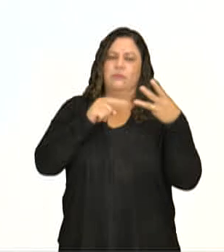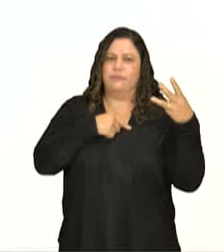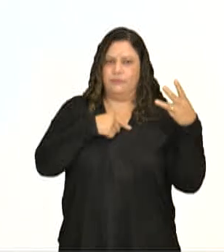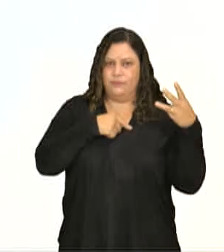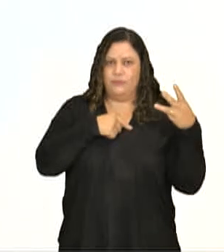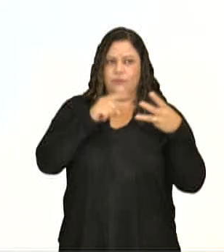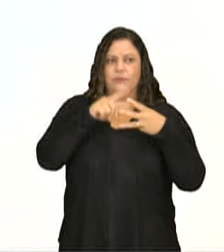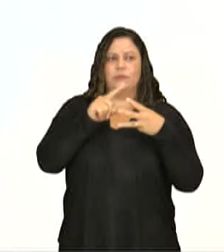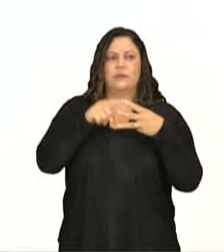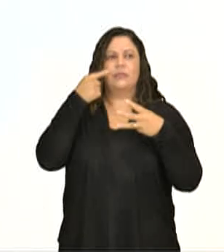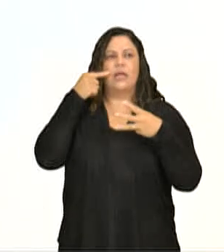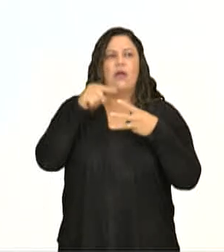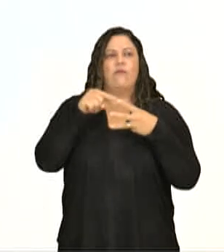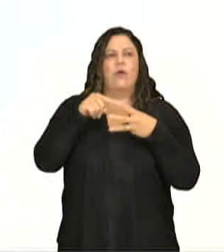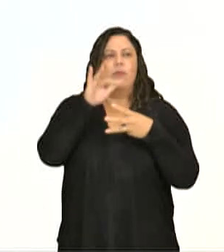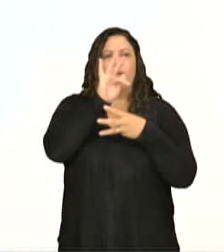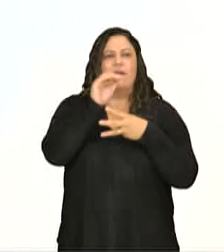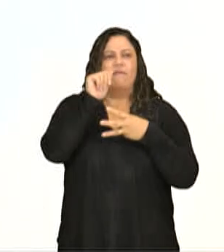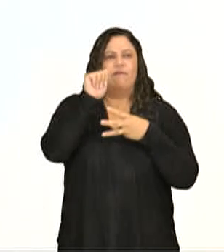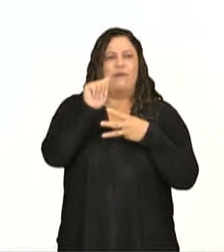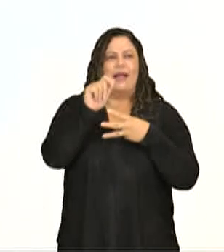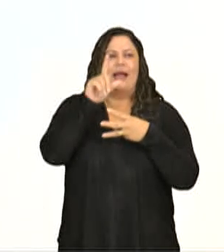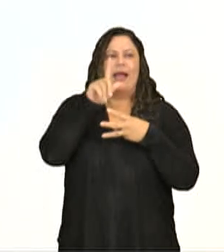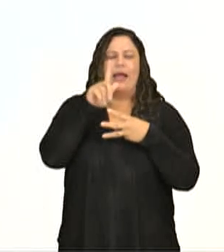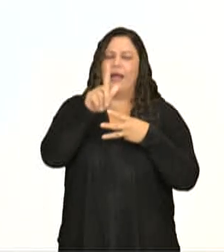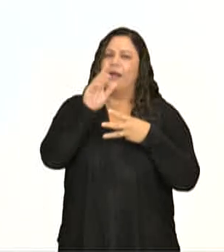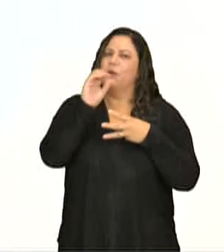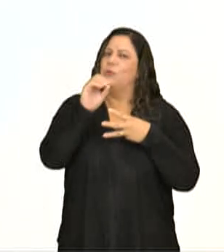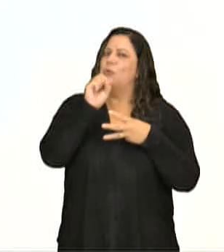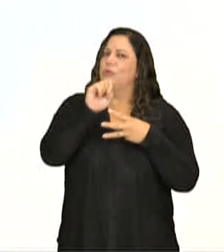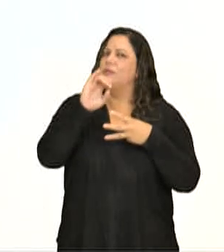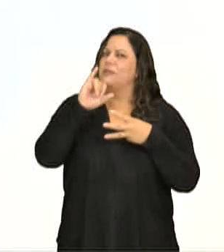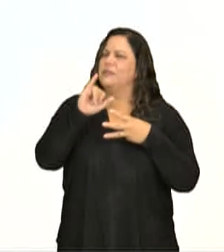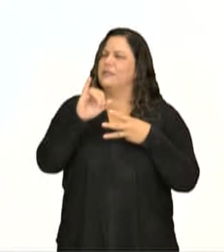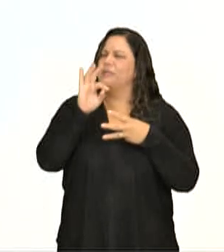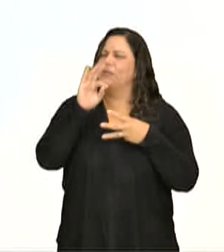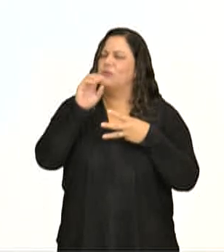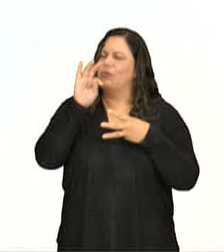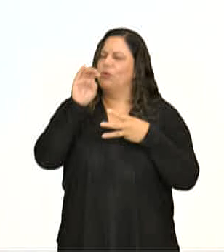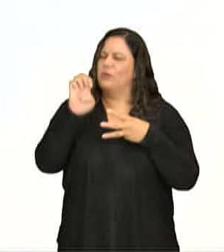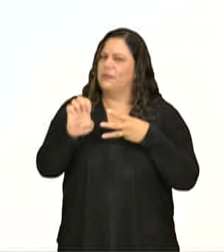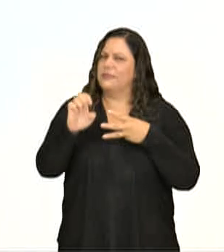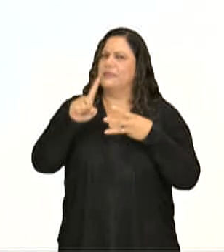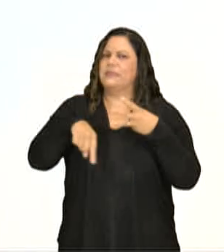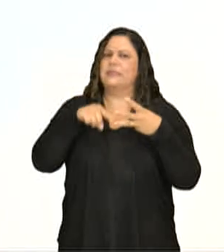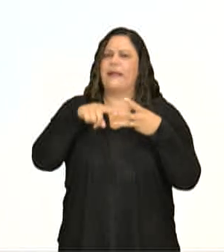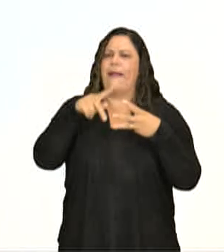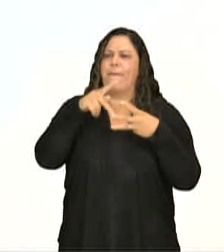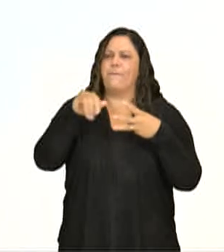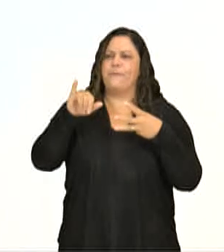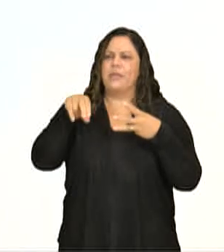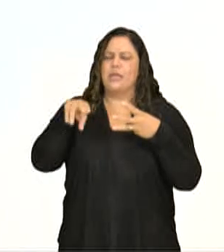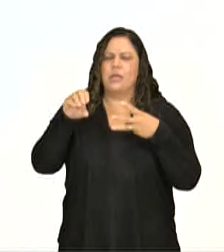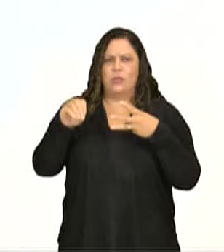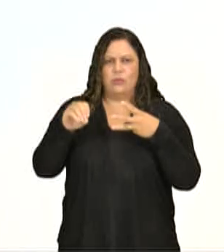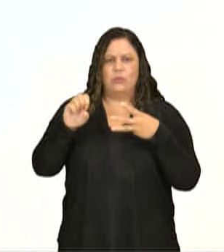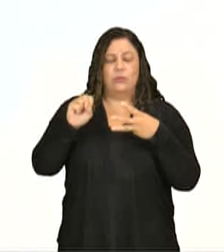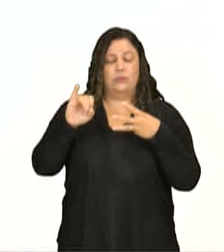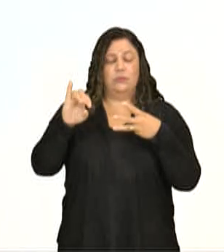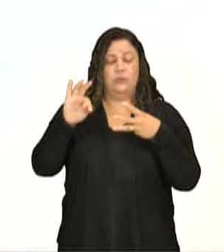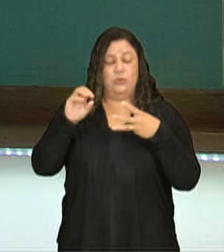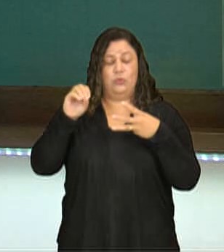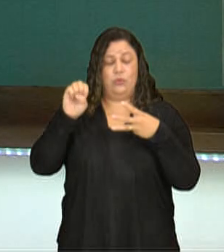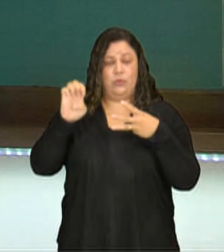de fagocitose, na forma de pinocitose e também na endocitose mediada, né,